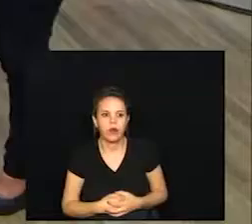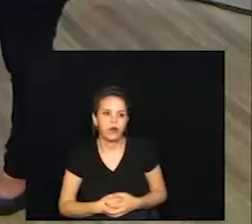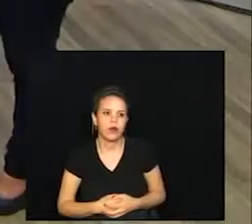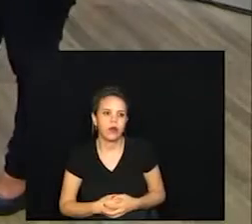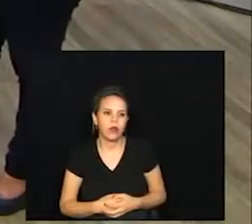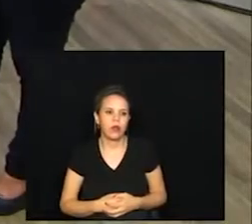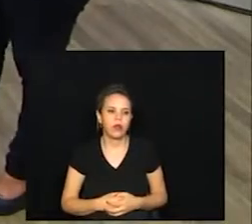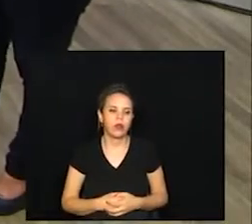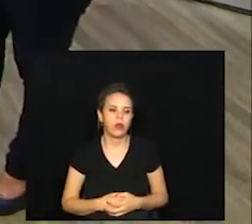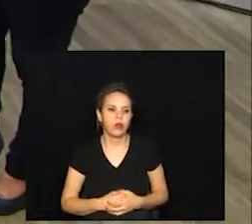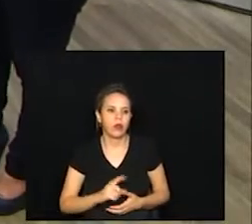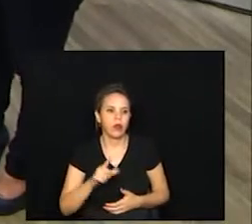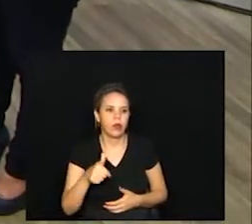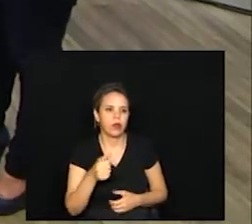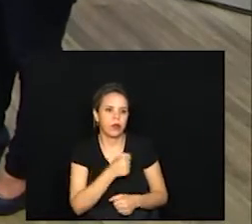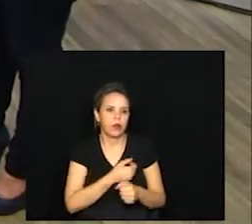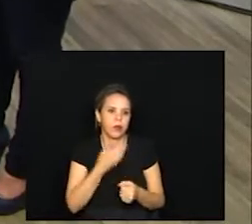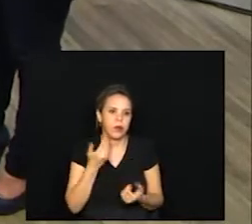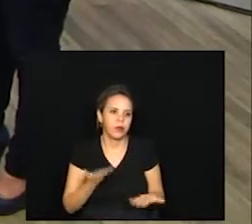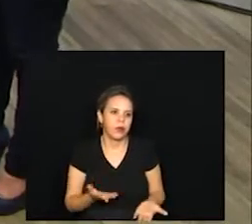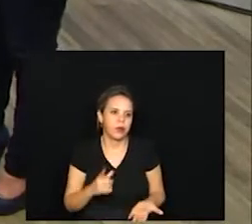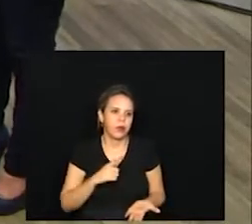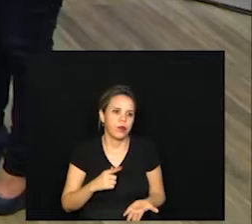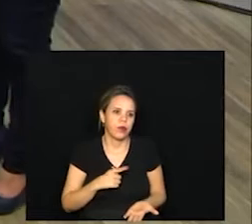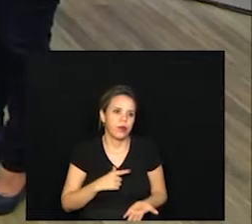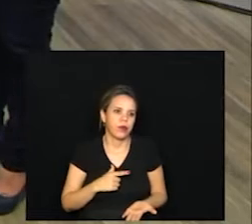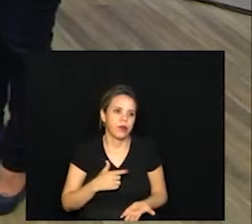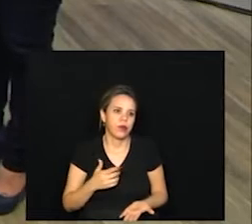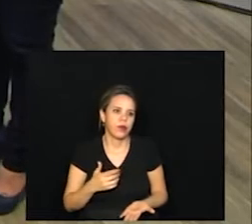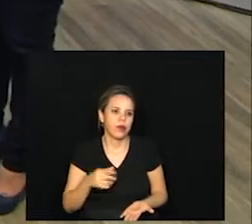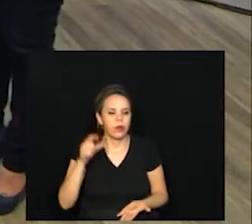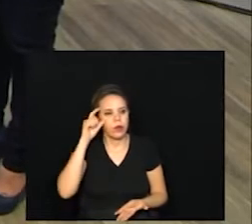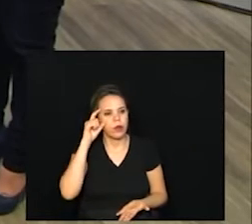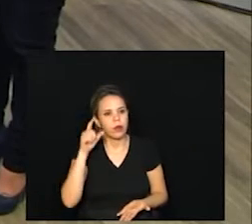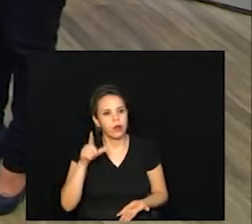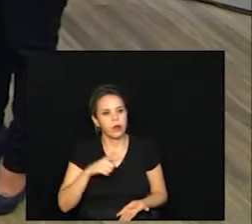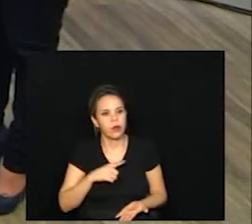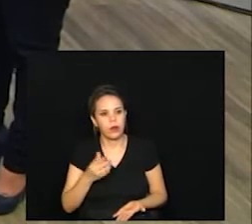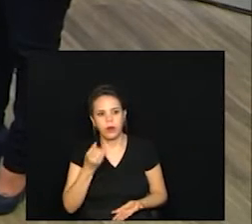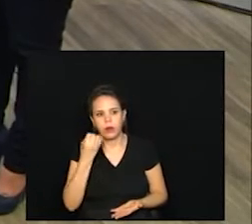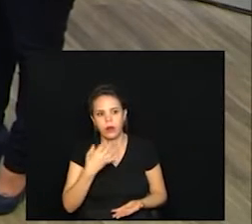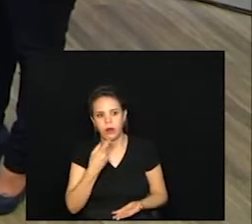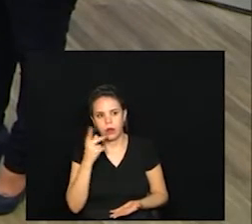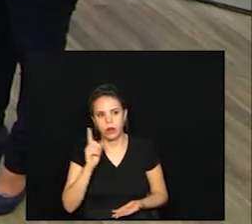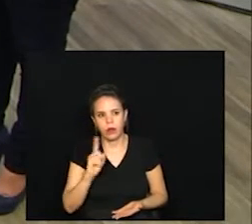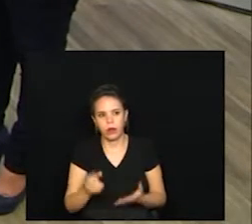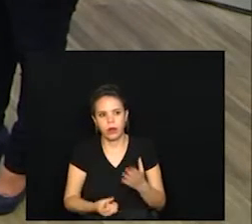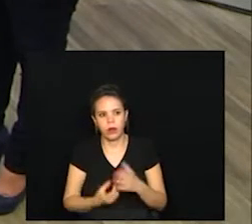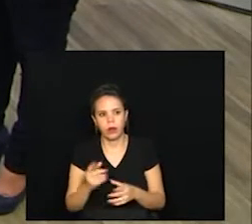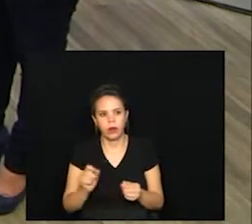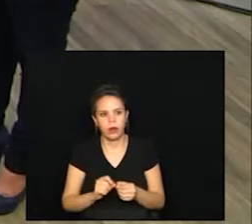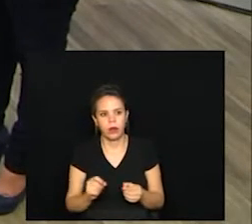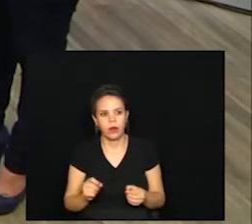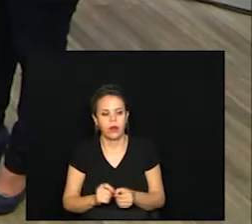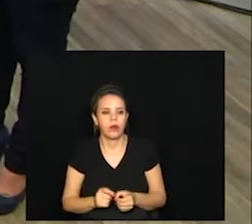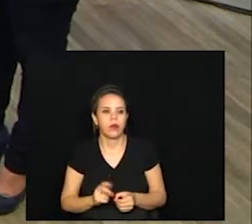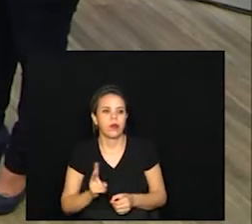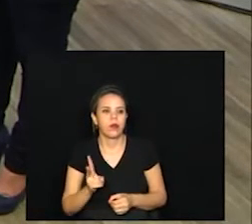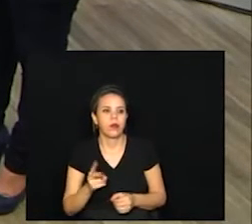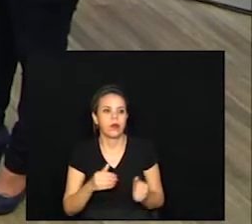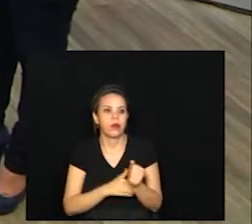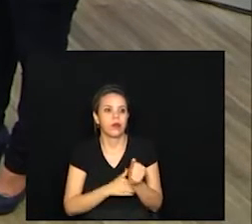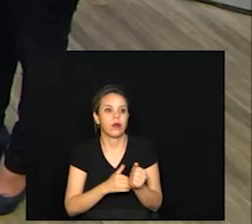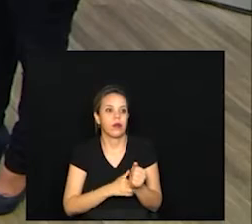sociais. E daqui a pouco tem Cozinha Fácil, tem mais uma receita do Michel Morim. E ele não conta qual que é a receita que vai fazer, viu, Mirna? É sempre